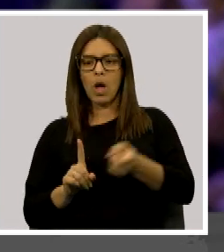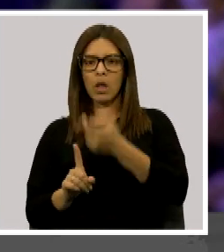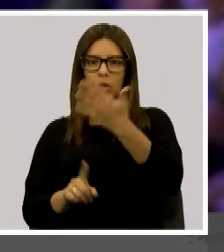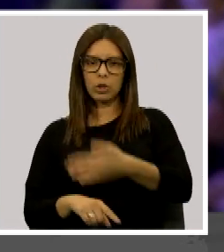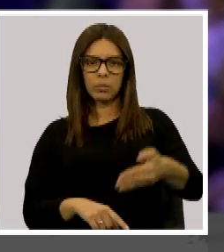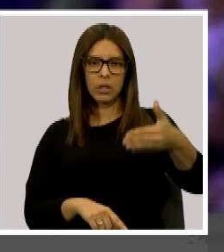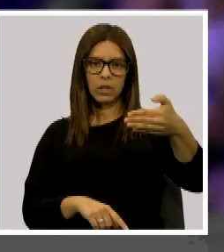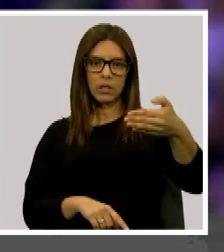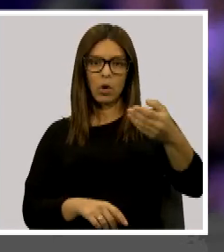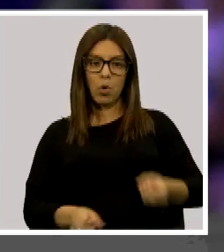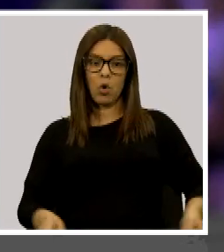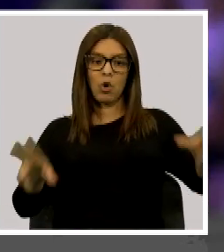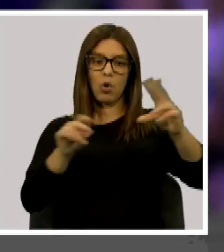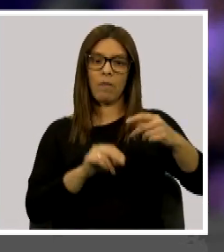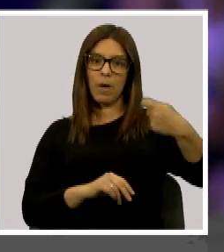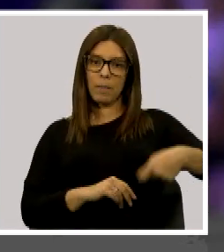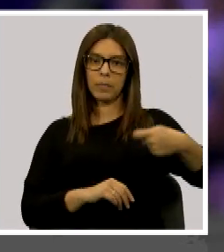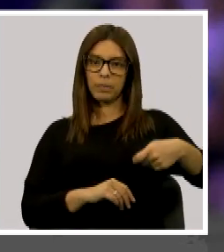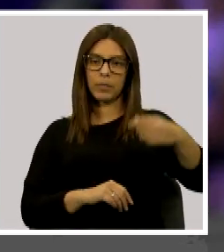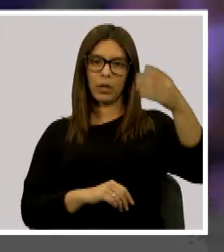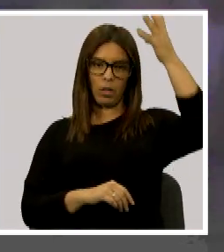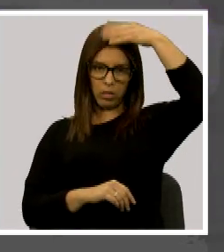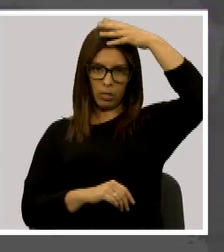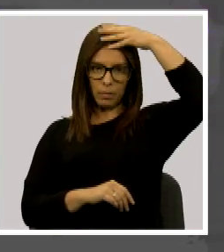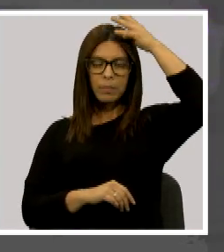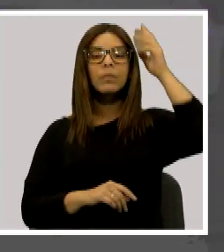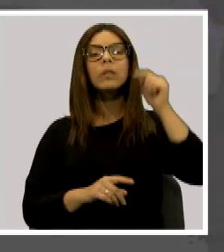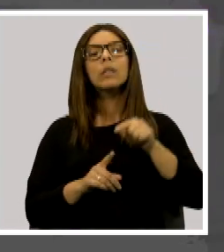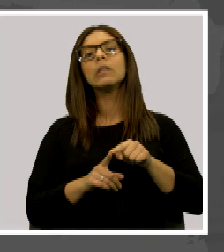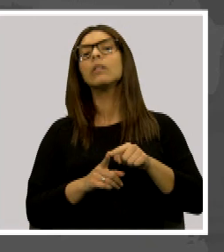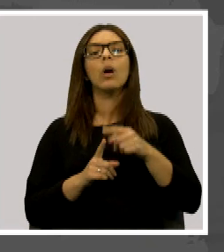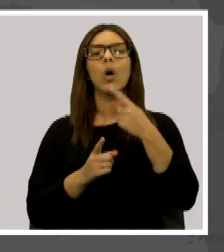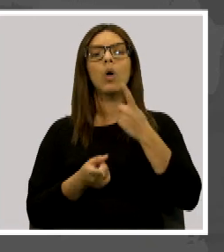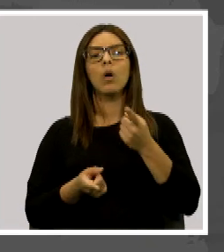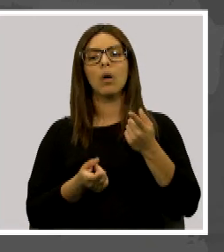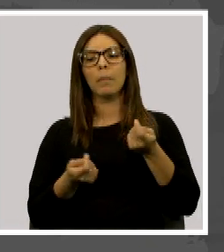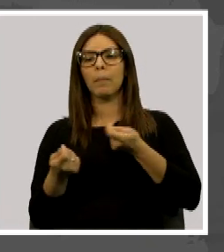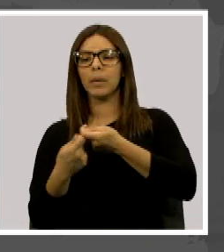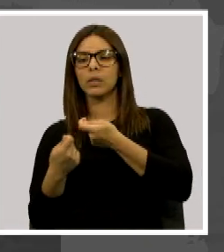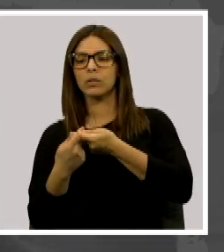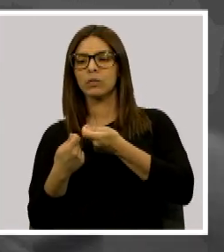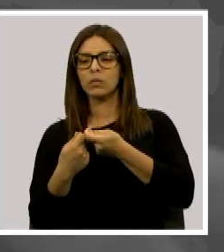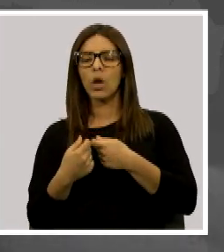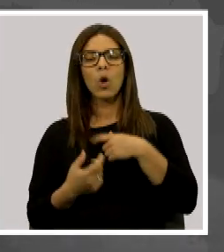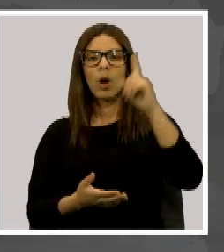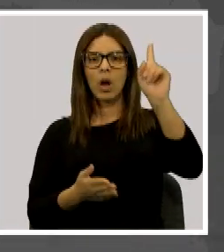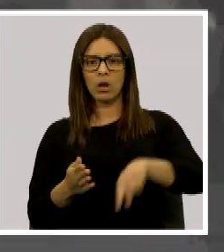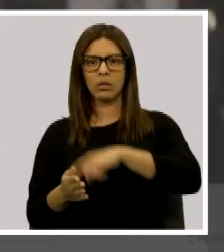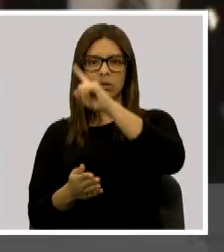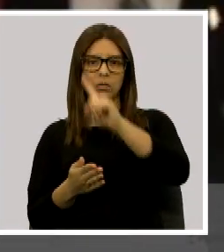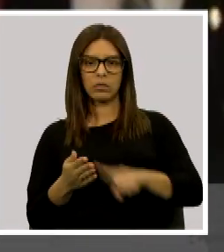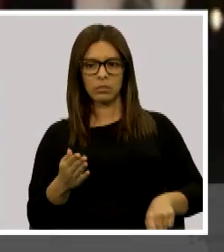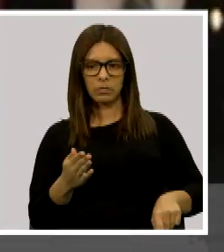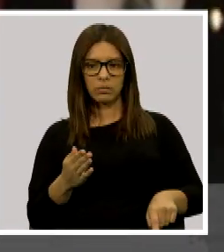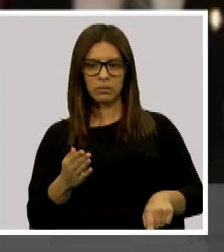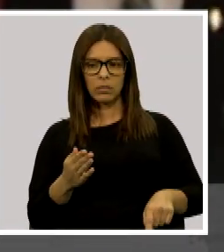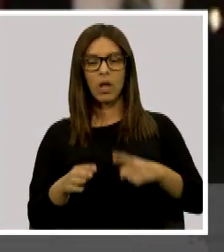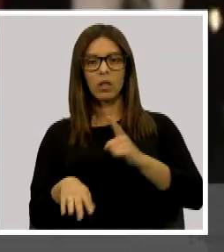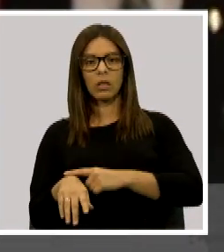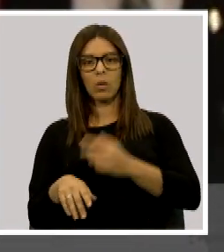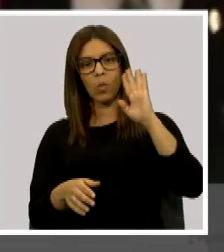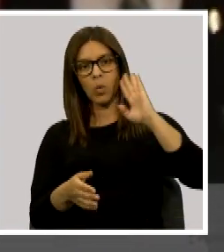Coimbra. Em abril de 1961, paramilitares treinados pela CIA tentaram derrubar Fidel Castro. Foi a invasão da